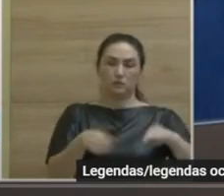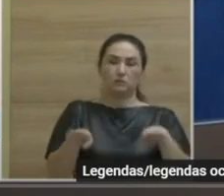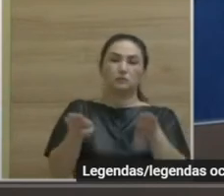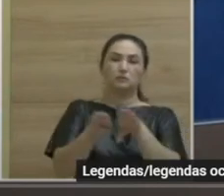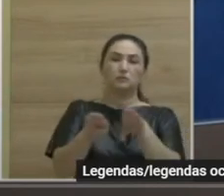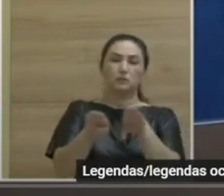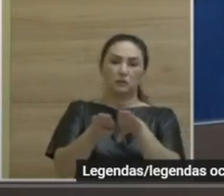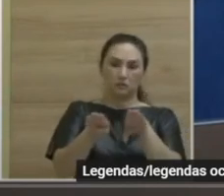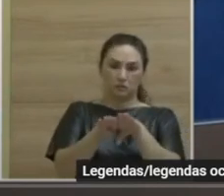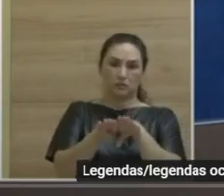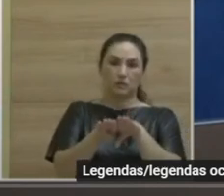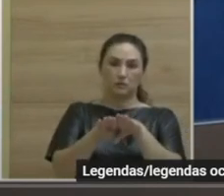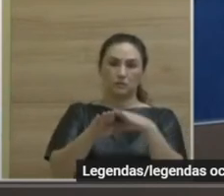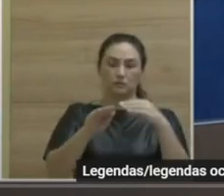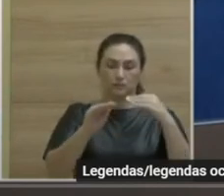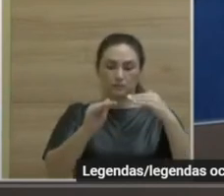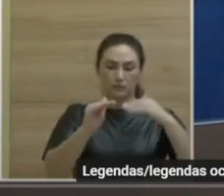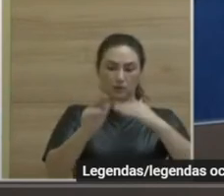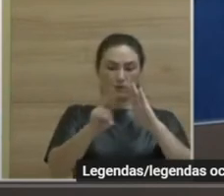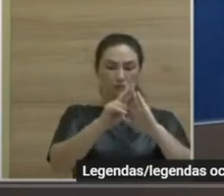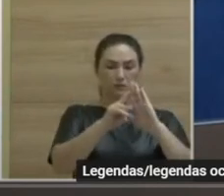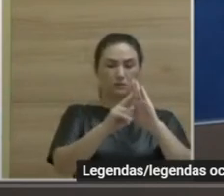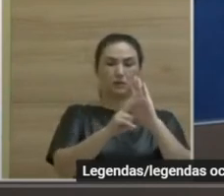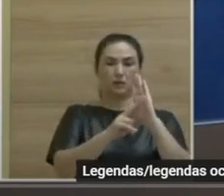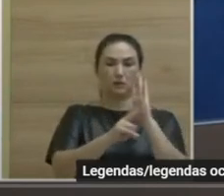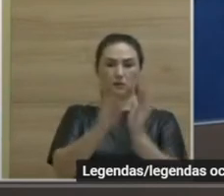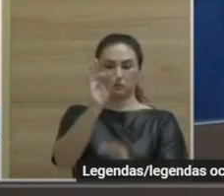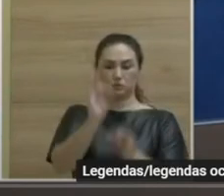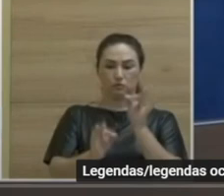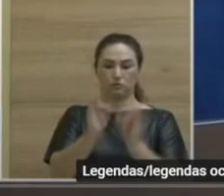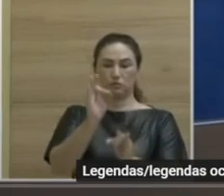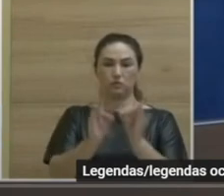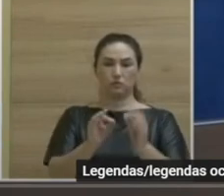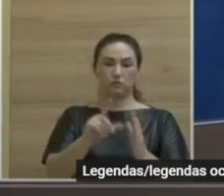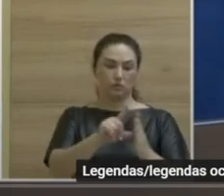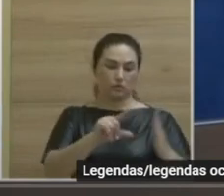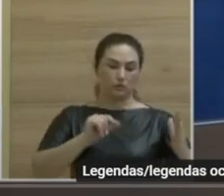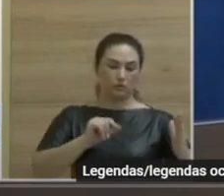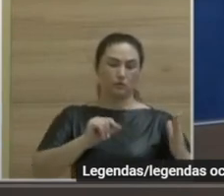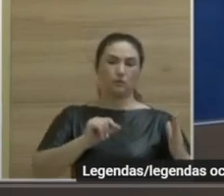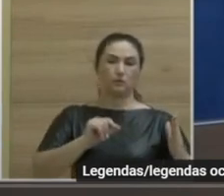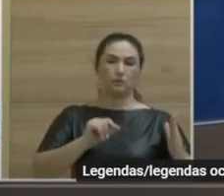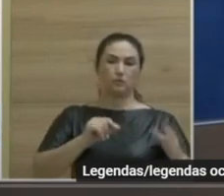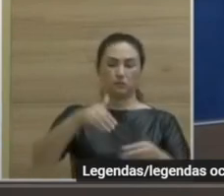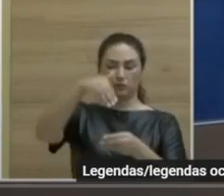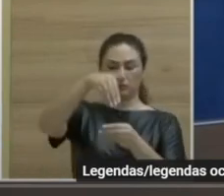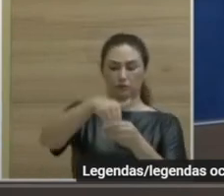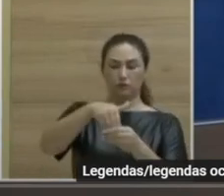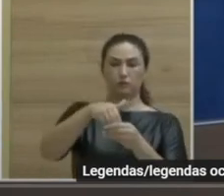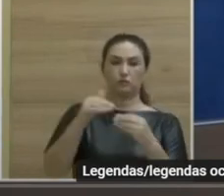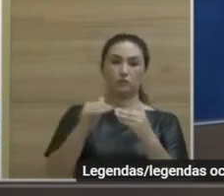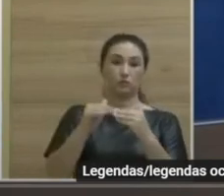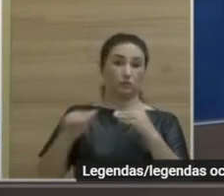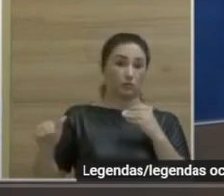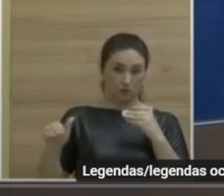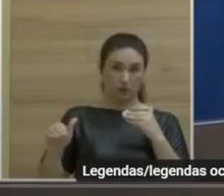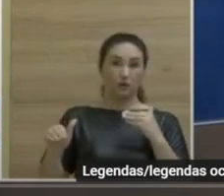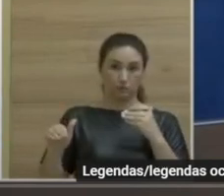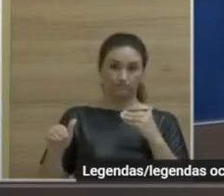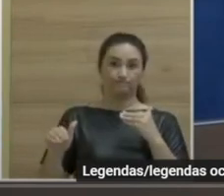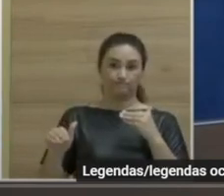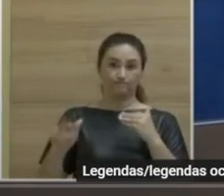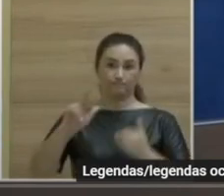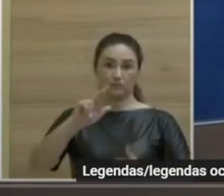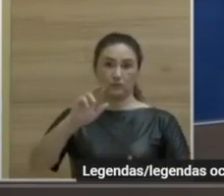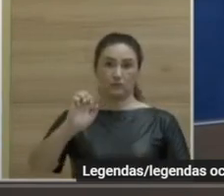também a hierarquia das normas jurídicas, optamos por exarar voto divergente ao do